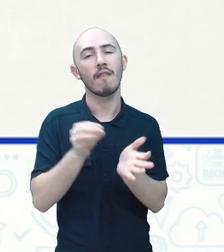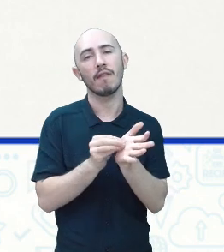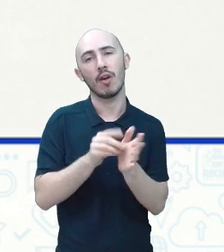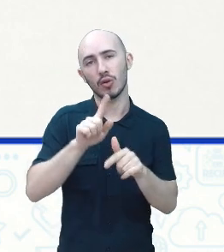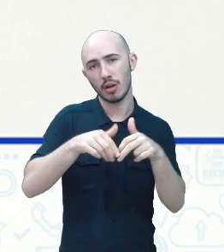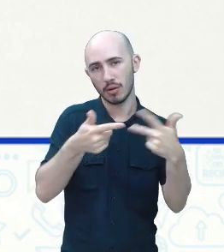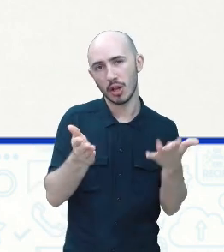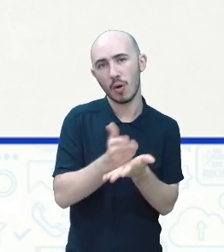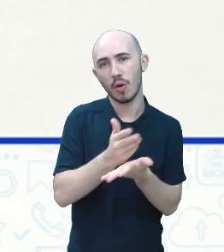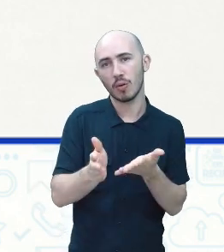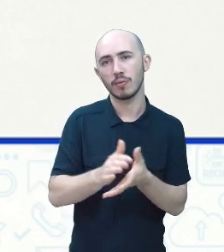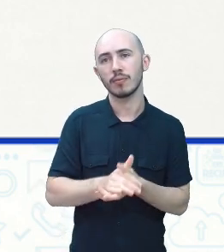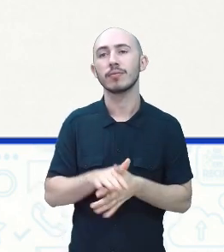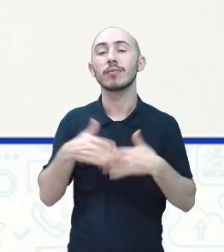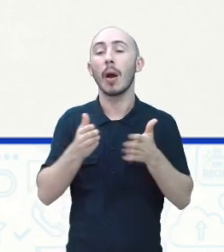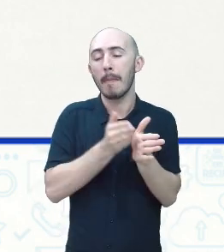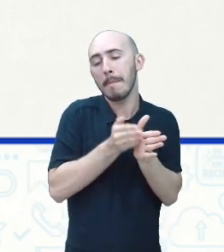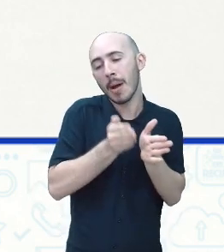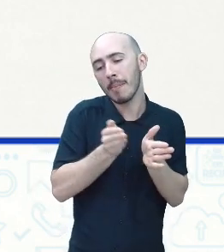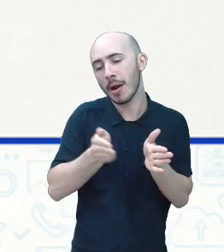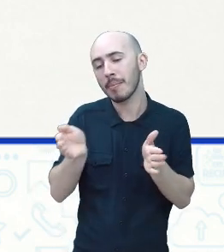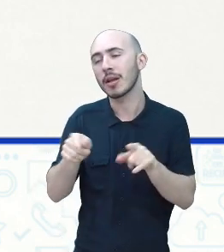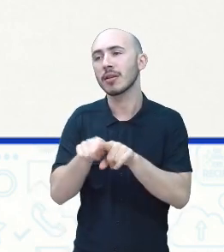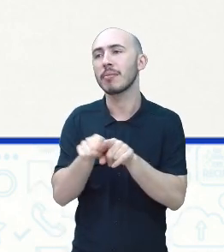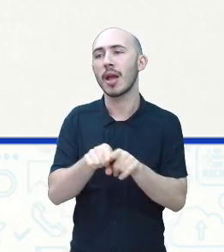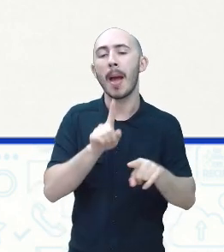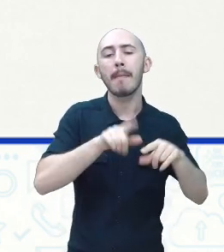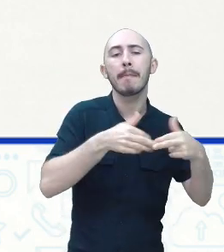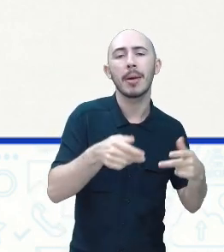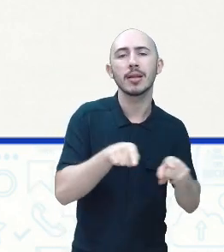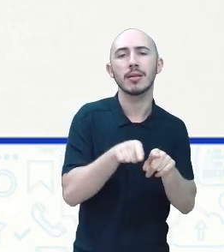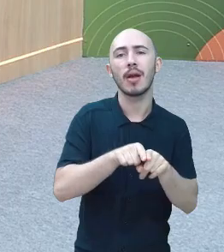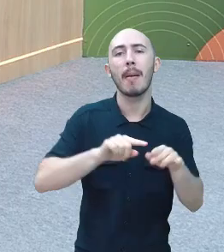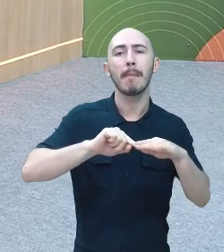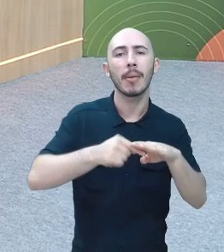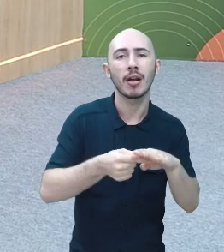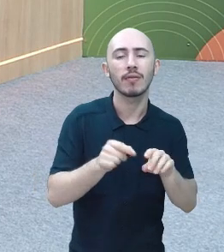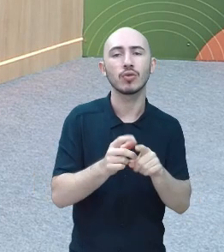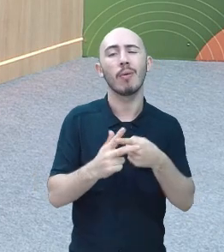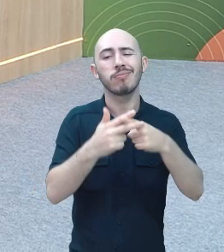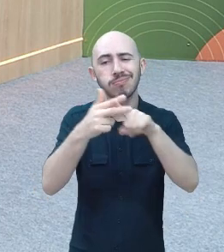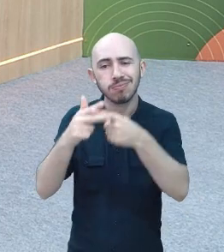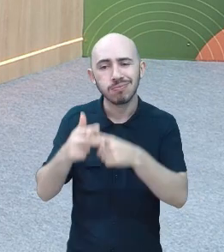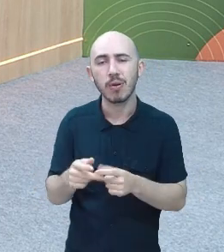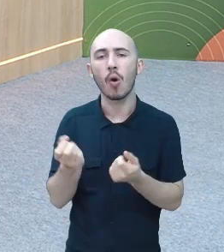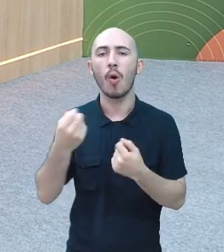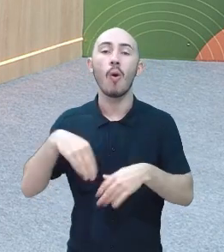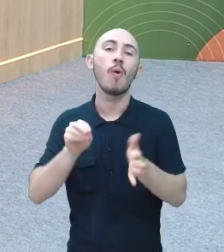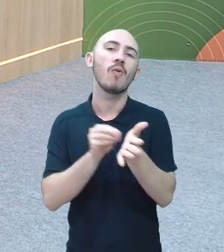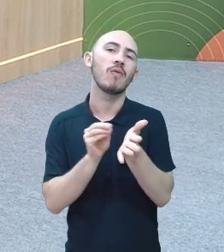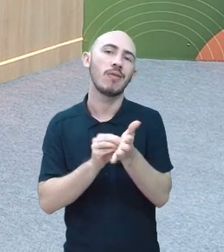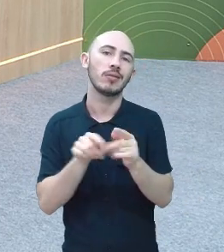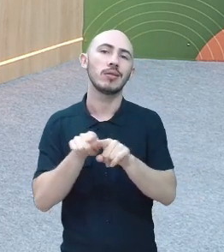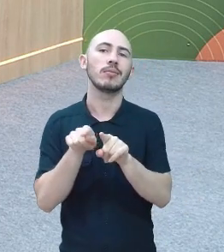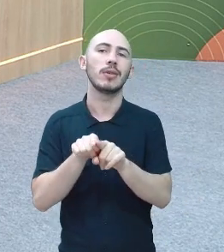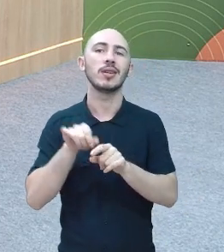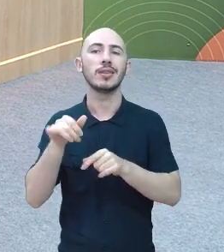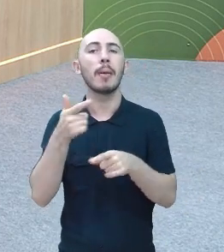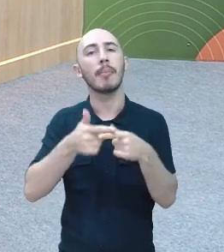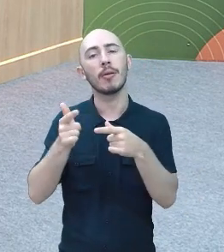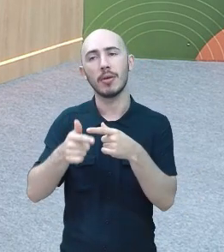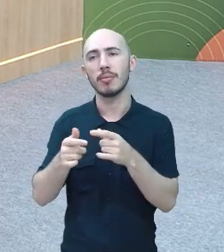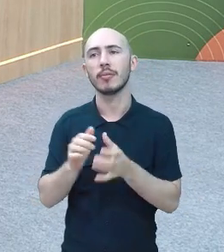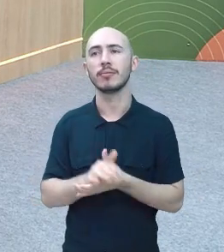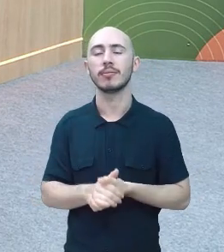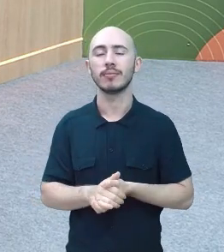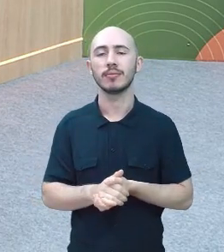a montagem, inclusive a relação entre as peças e os parafusos de encaixe, né? Caso alguma coisa não encaixe ou falte, a pessoa tem como recorrer ao